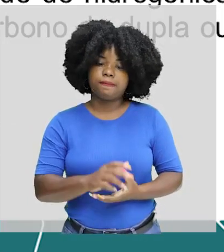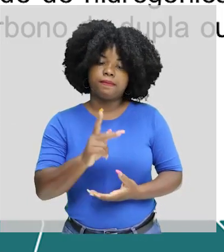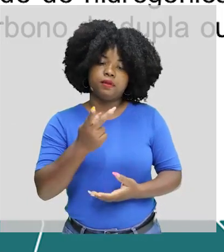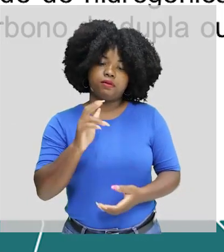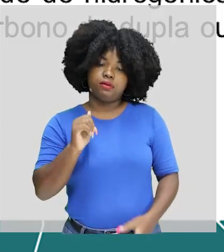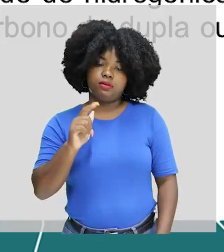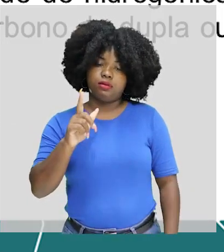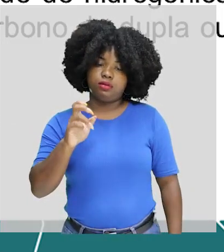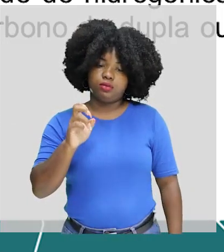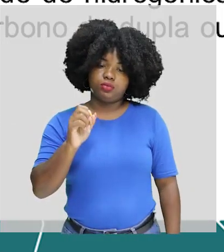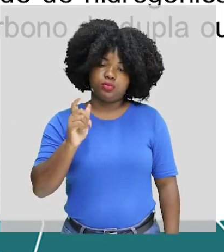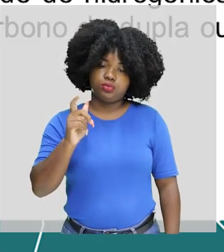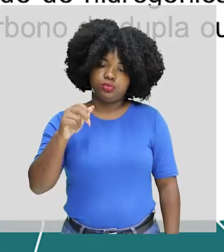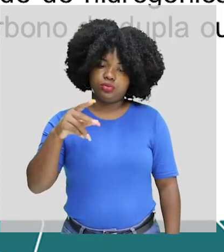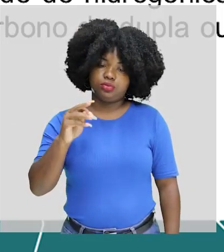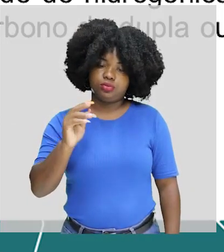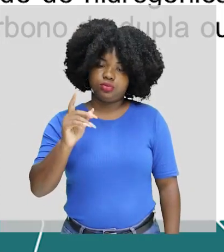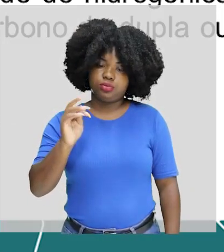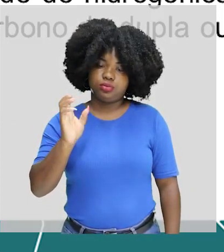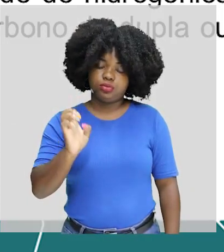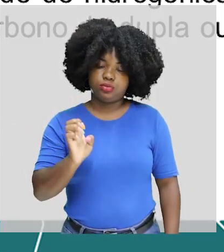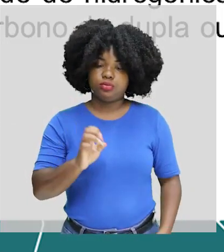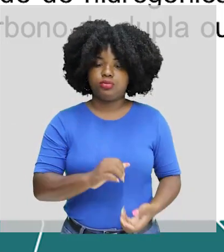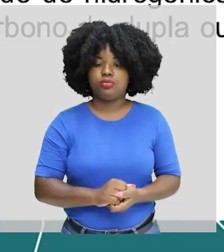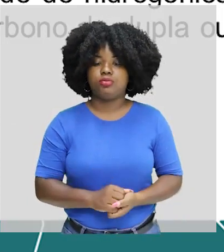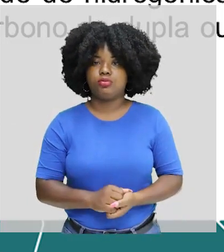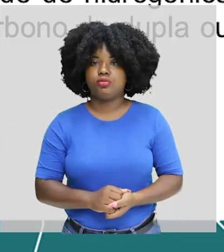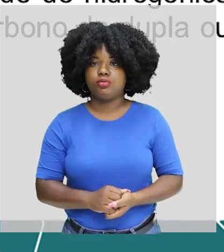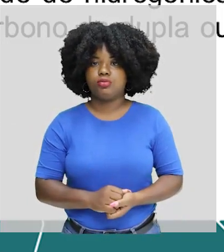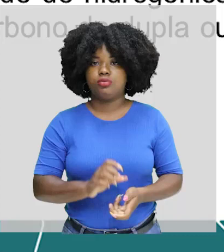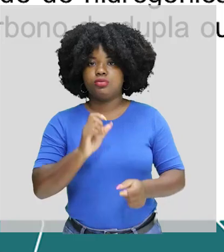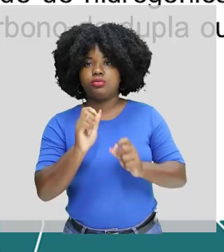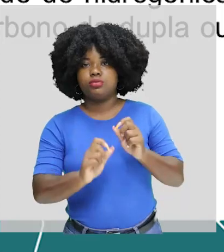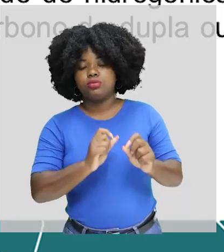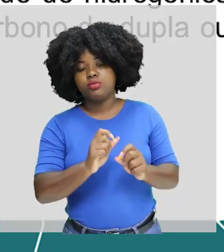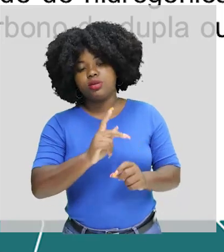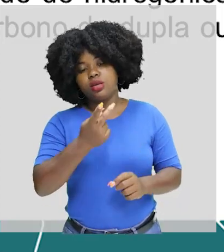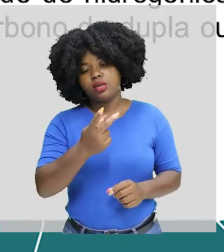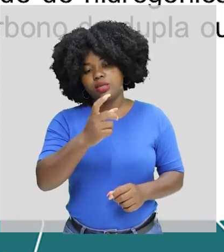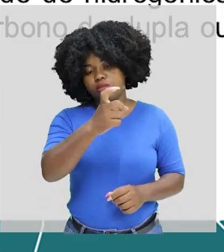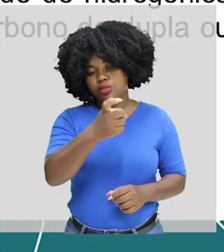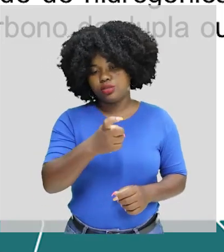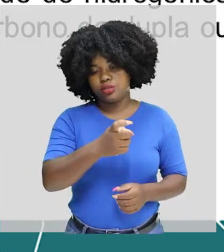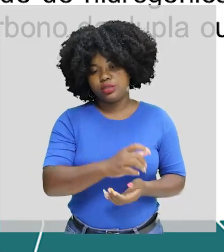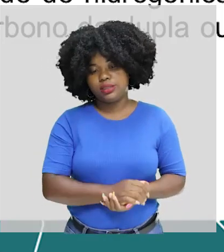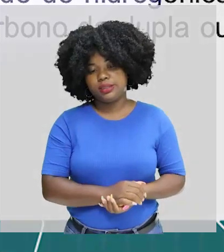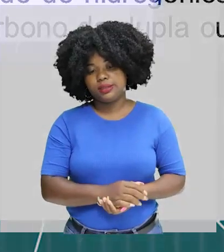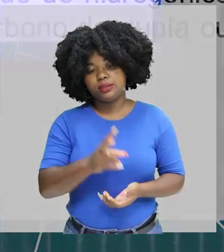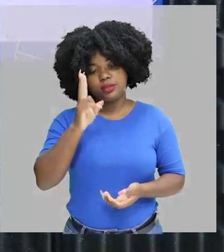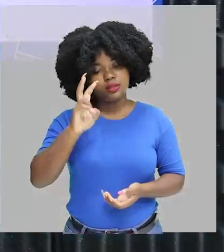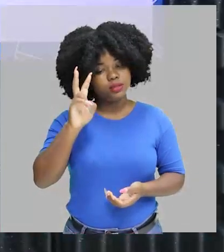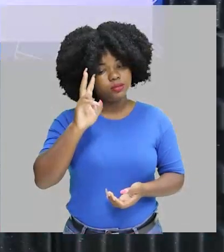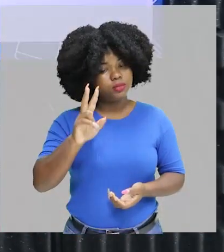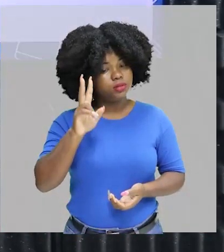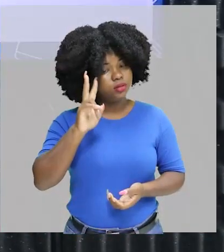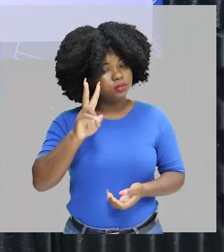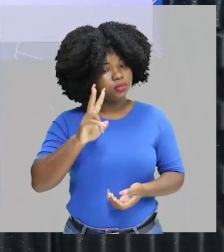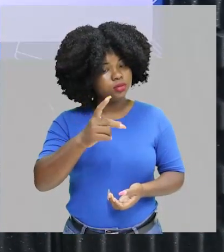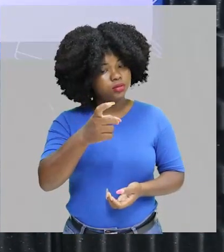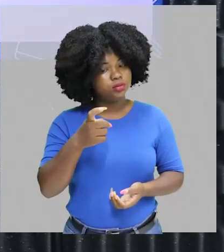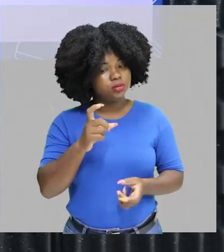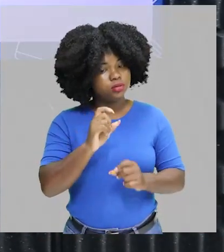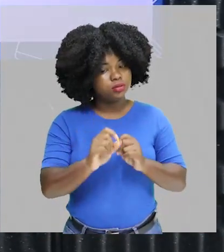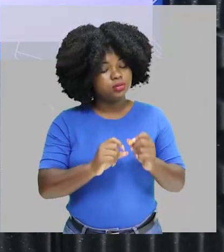Halogenidretos, quem são esses elementos? São os elementos HX. Lembrando que o X representa